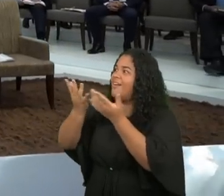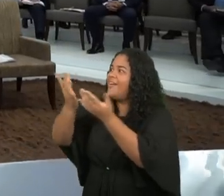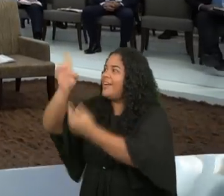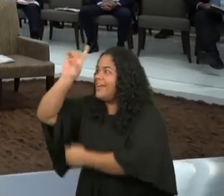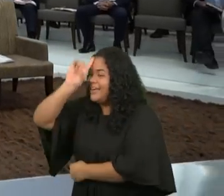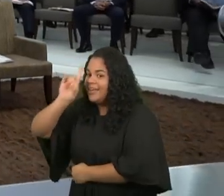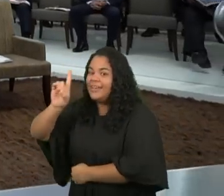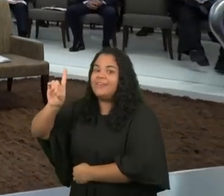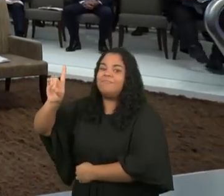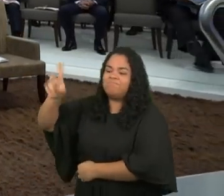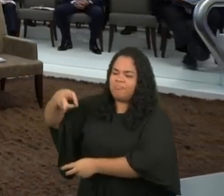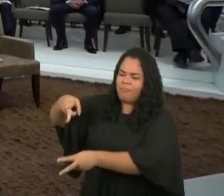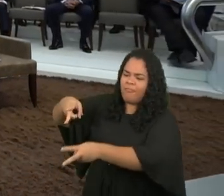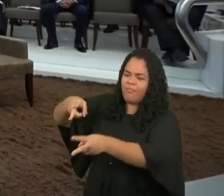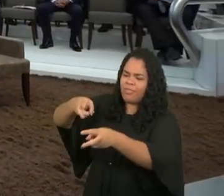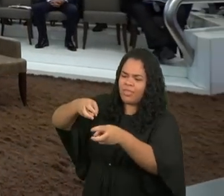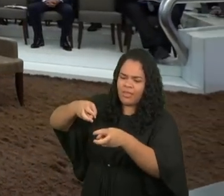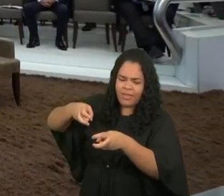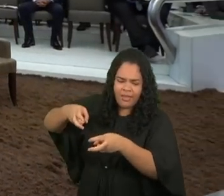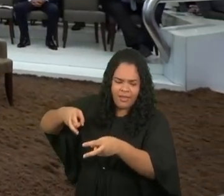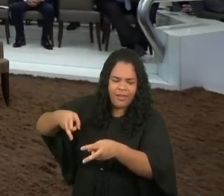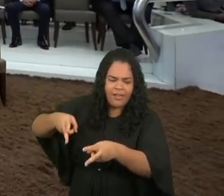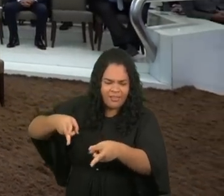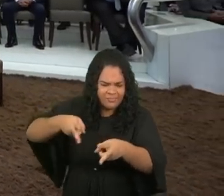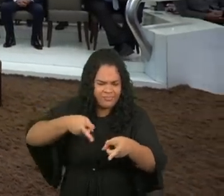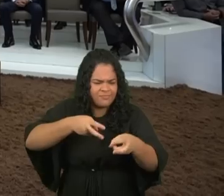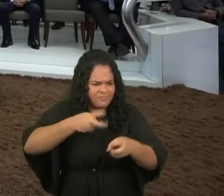ouvirei a prece.